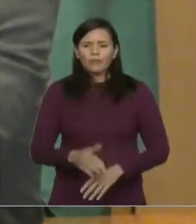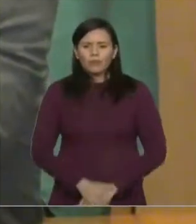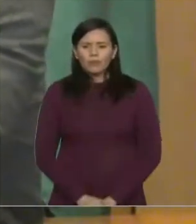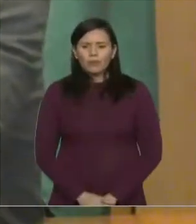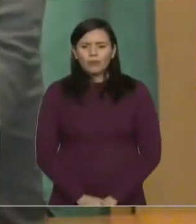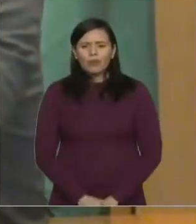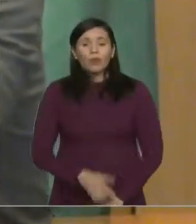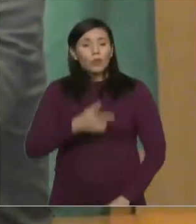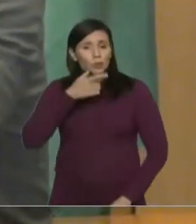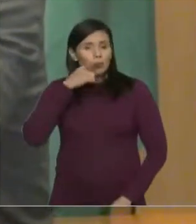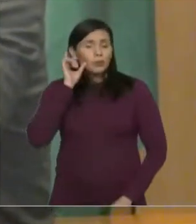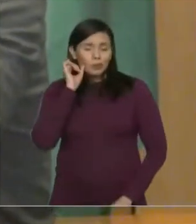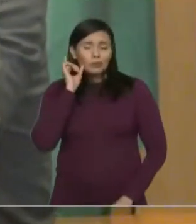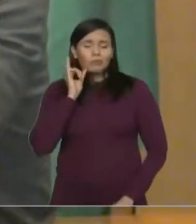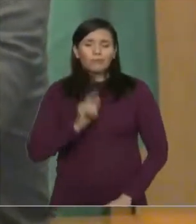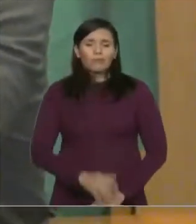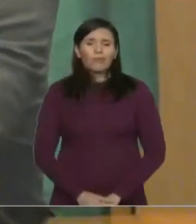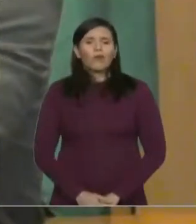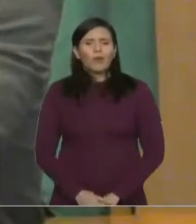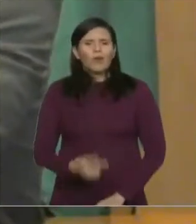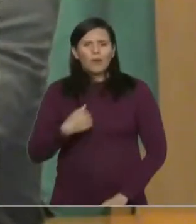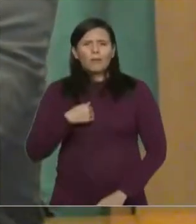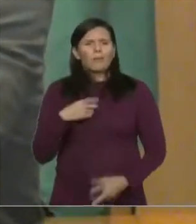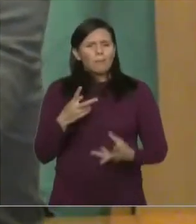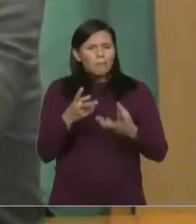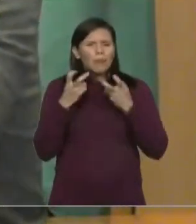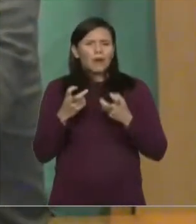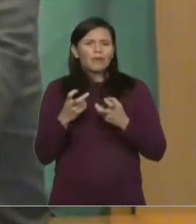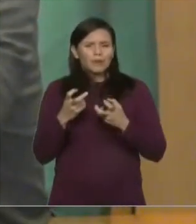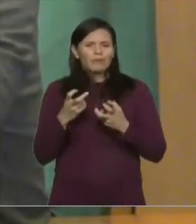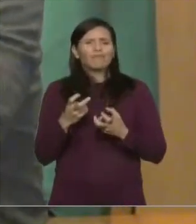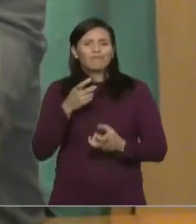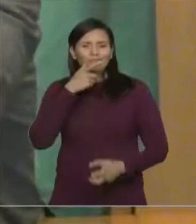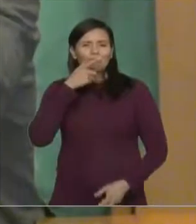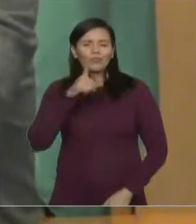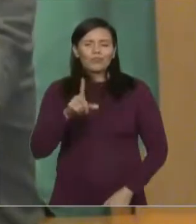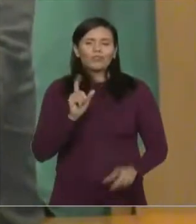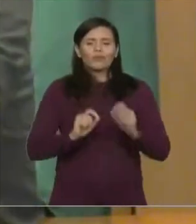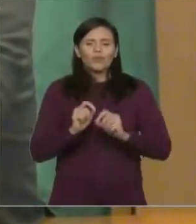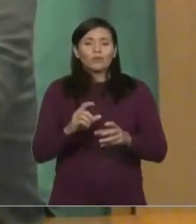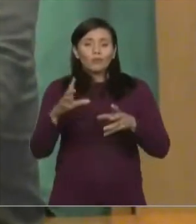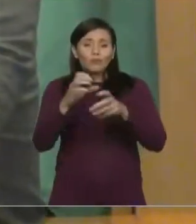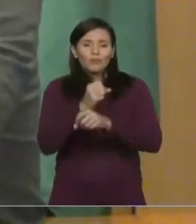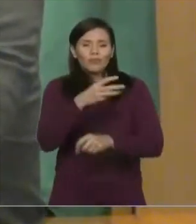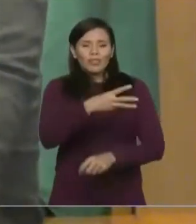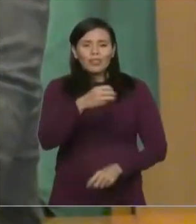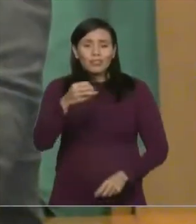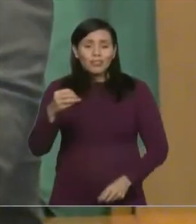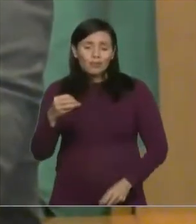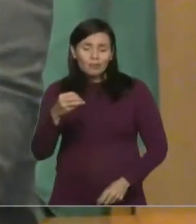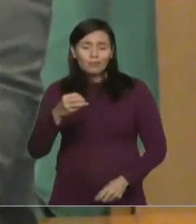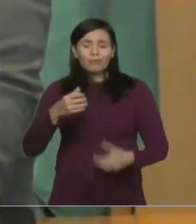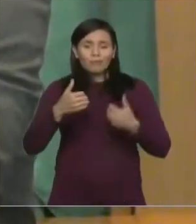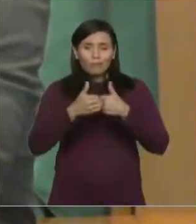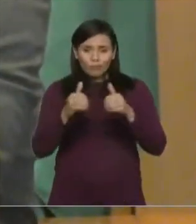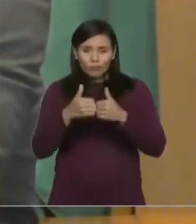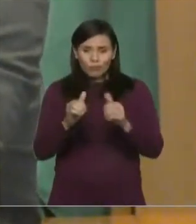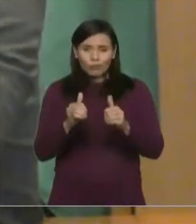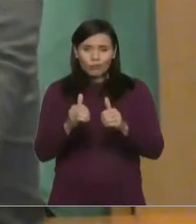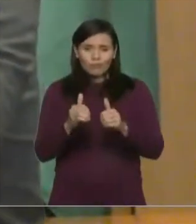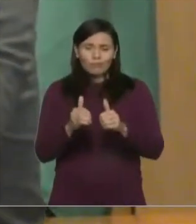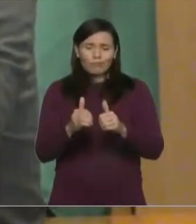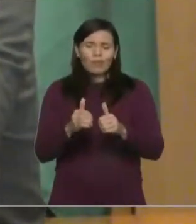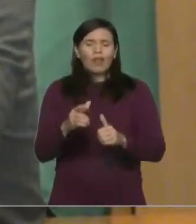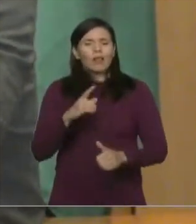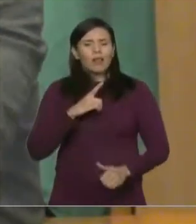alcançamos esse resultado aqui em nossa cidade, 300 ônibus com ar-condicionado. Isso precisa ser reconhecido. É claro que muito ainda precisa